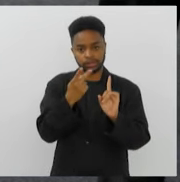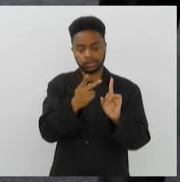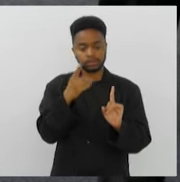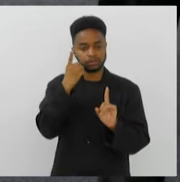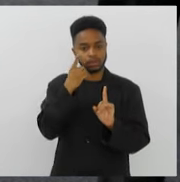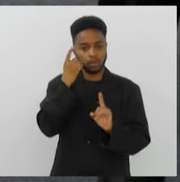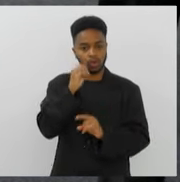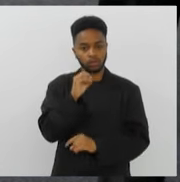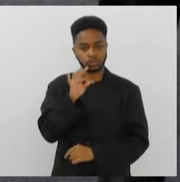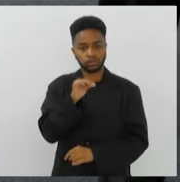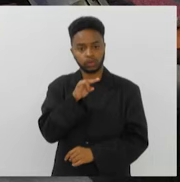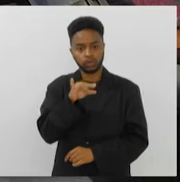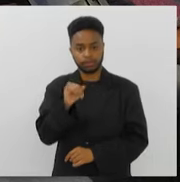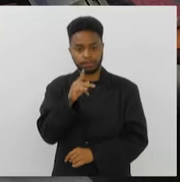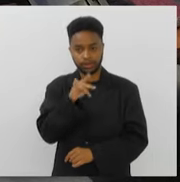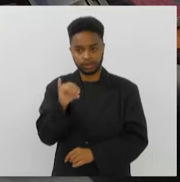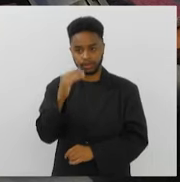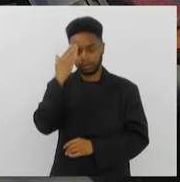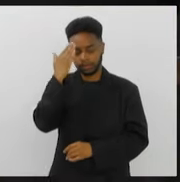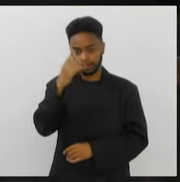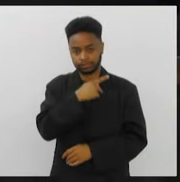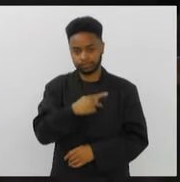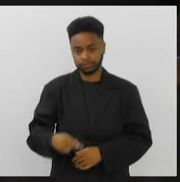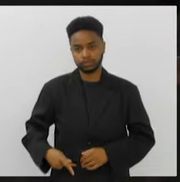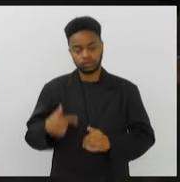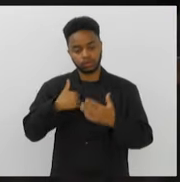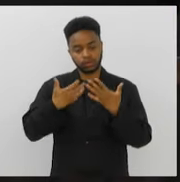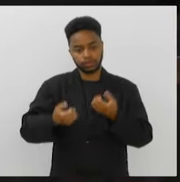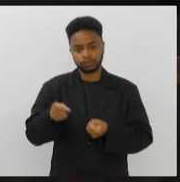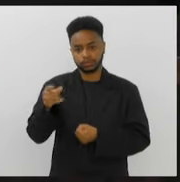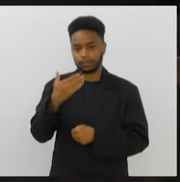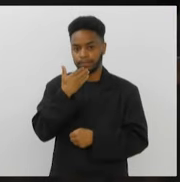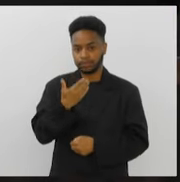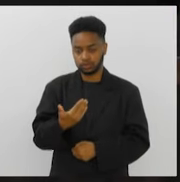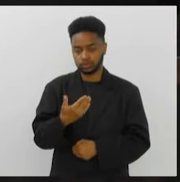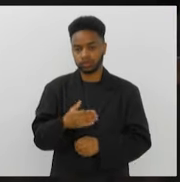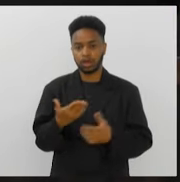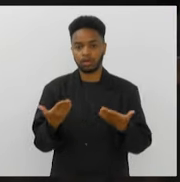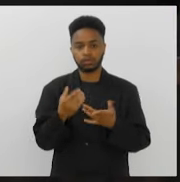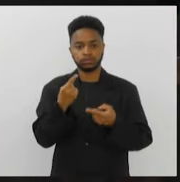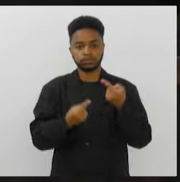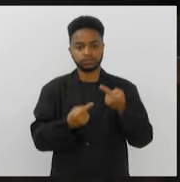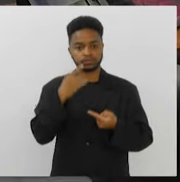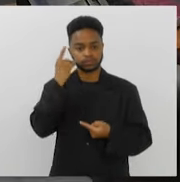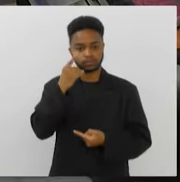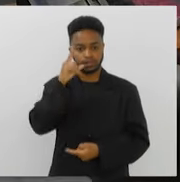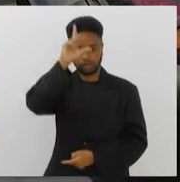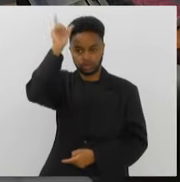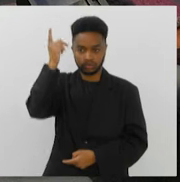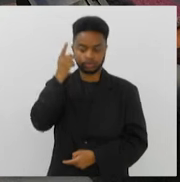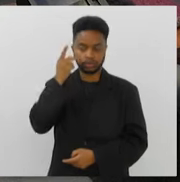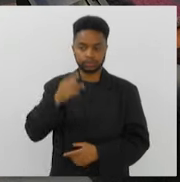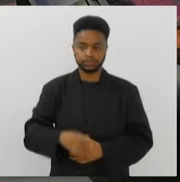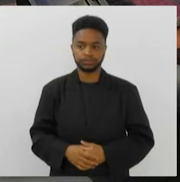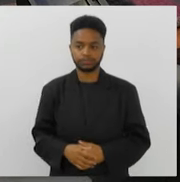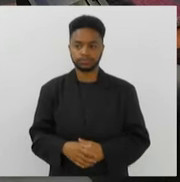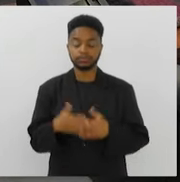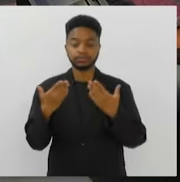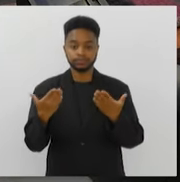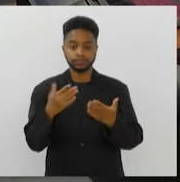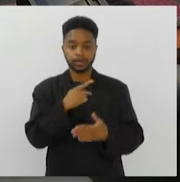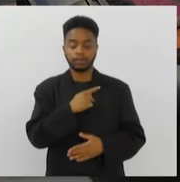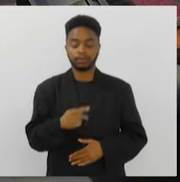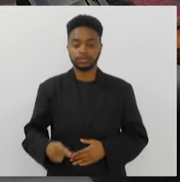Paula Pai. Muito obrigada, presidente. Defiro o pedido de Vossa Excelência. Para discutir, deputado Luiz Paulo. Senhor presidente,